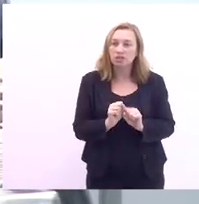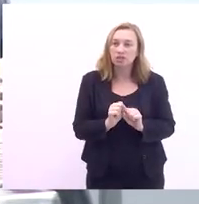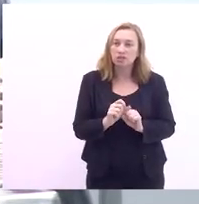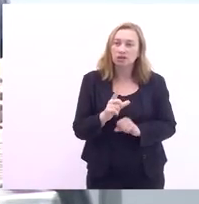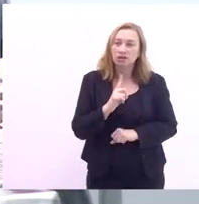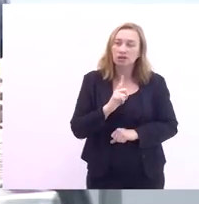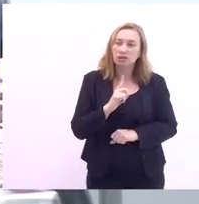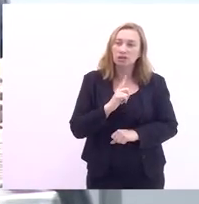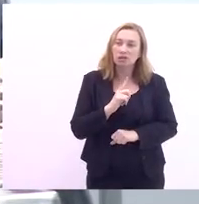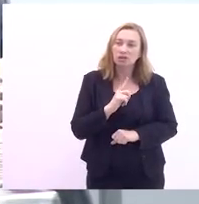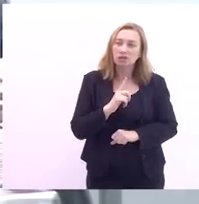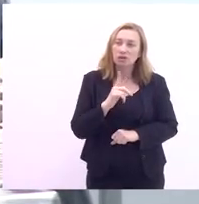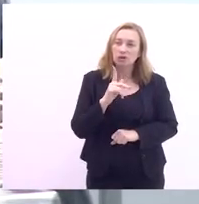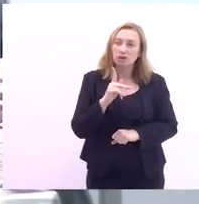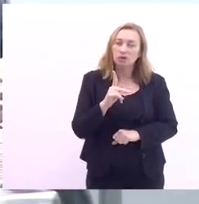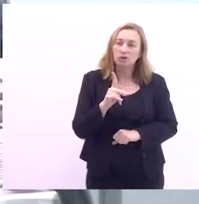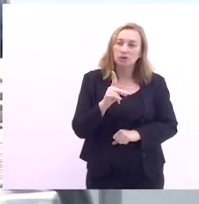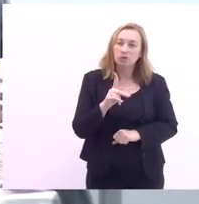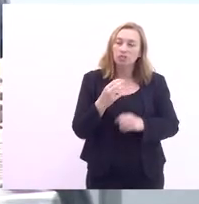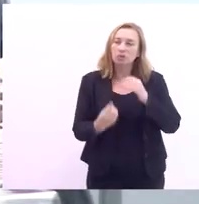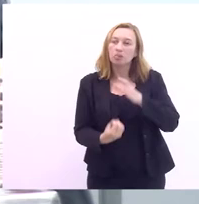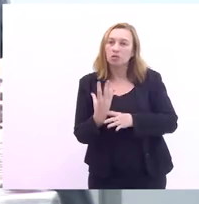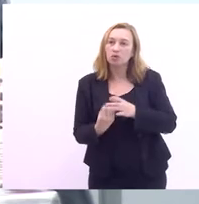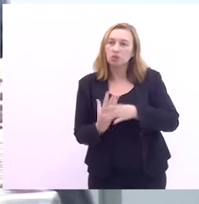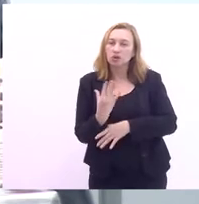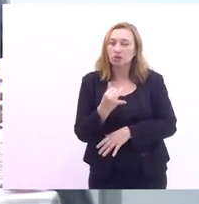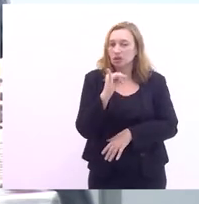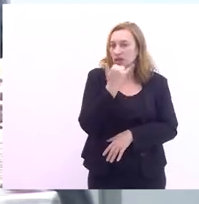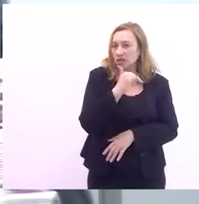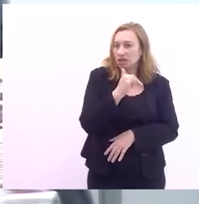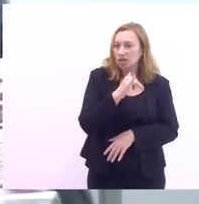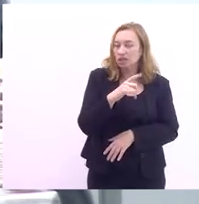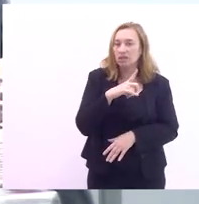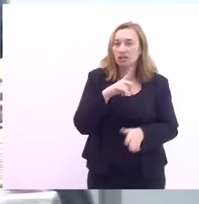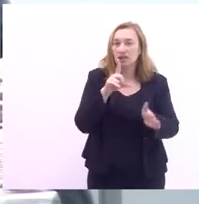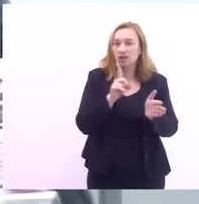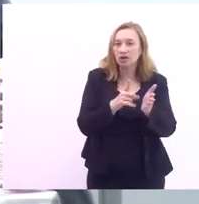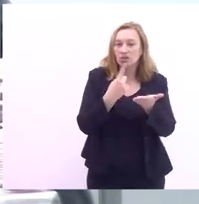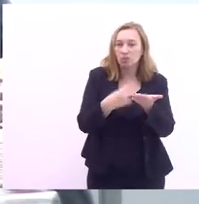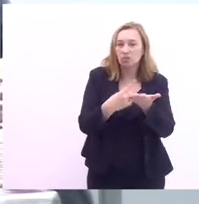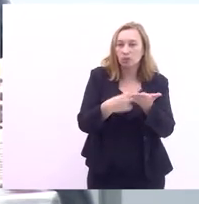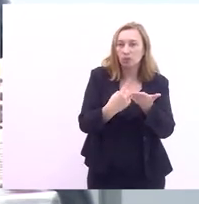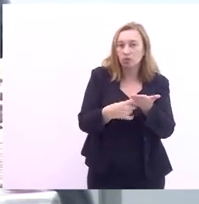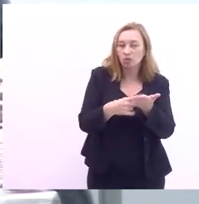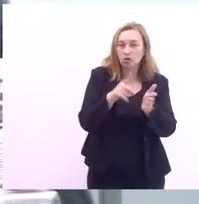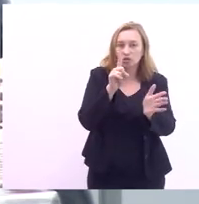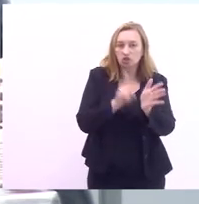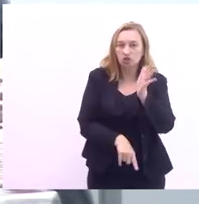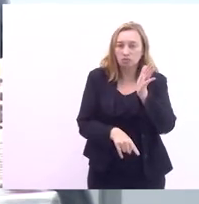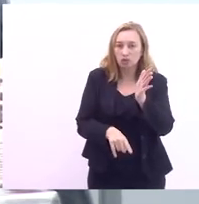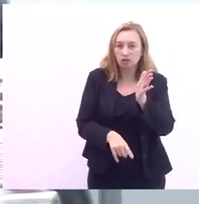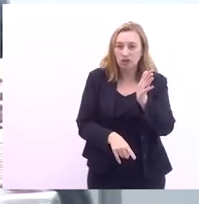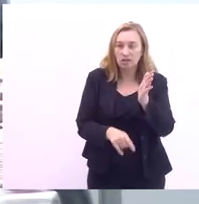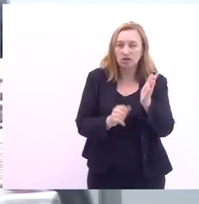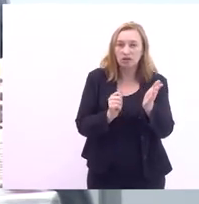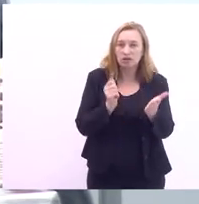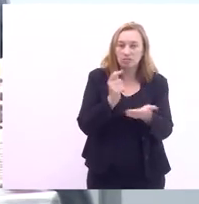ter a produção de energia e, com isso, ter uma conta um pouco mais justa do que a gente paga hoje.